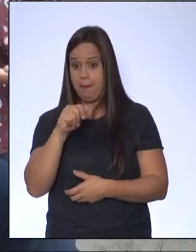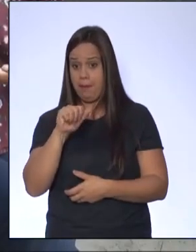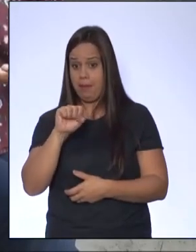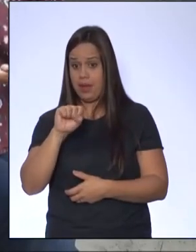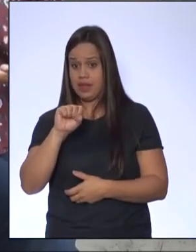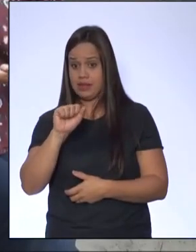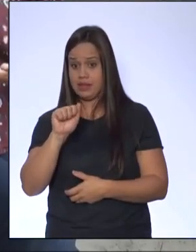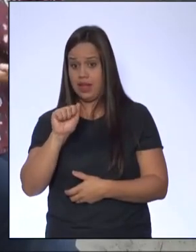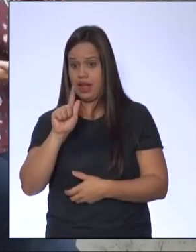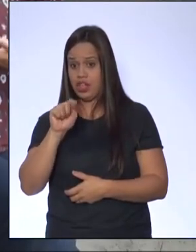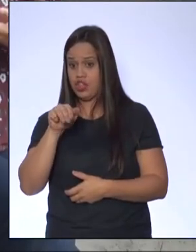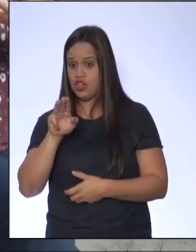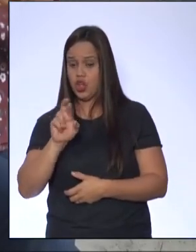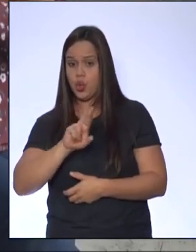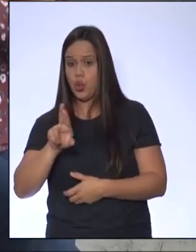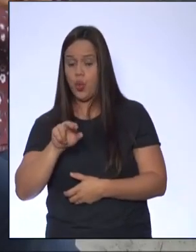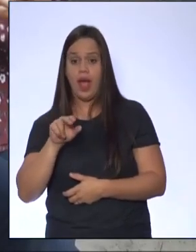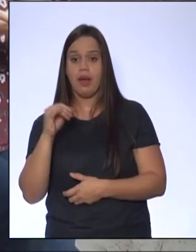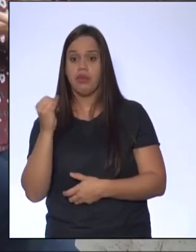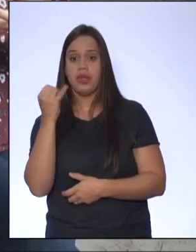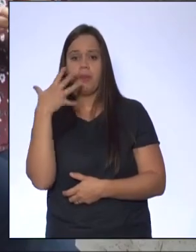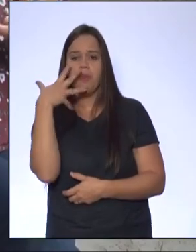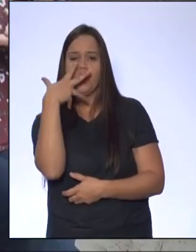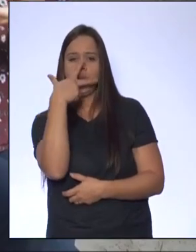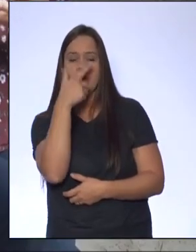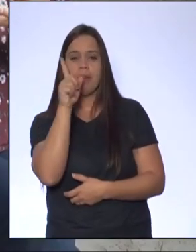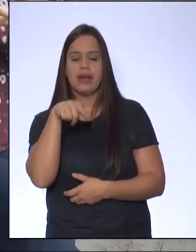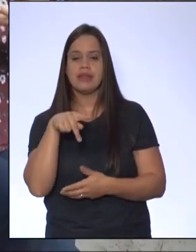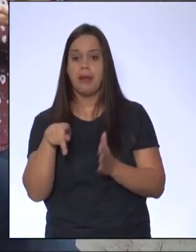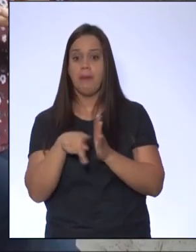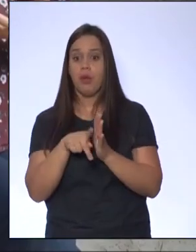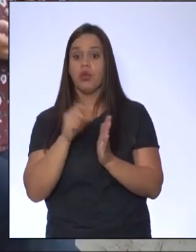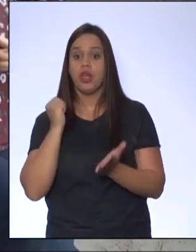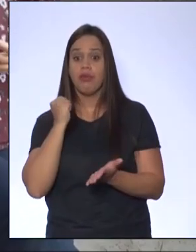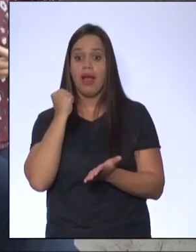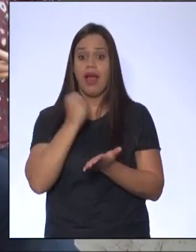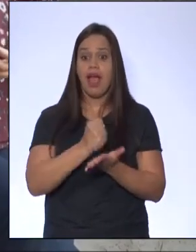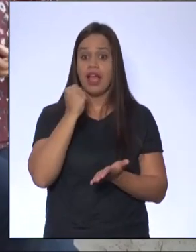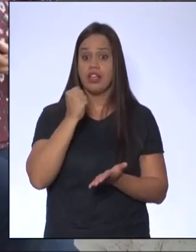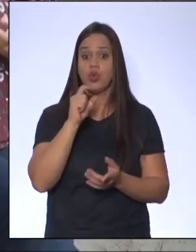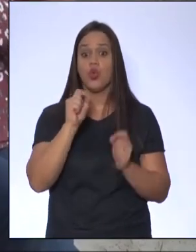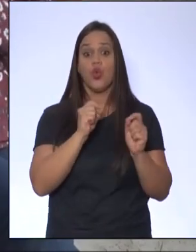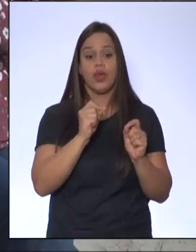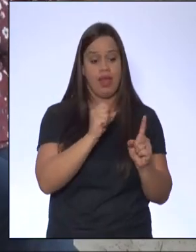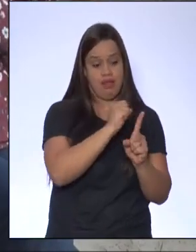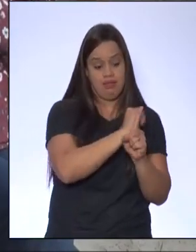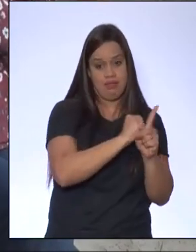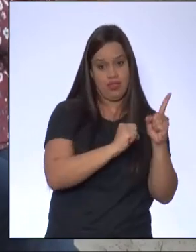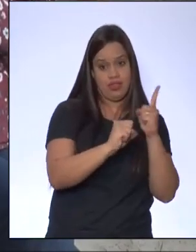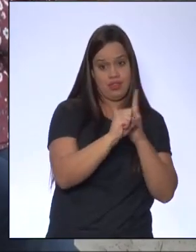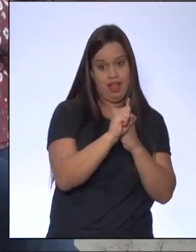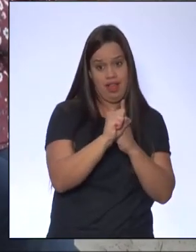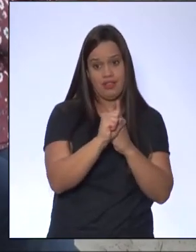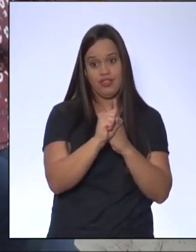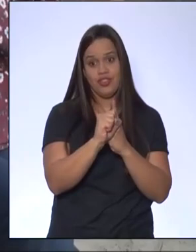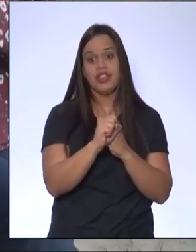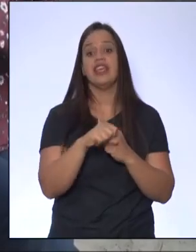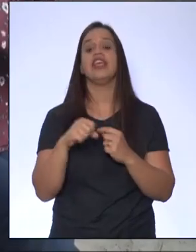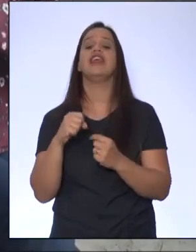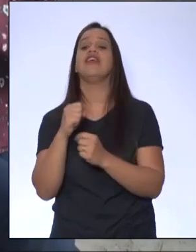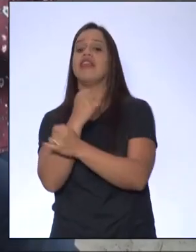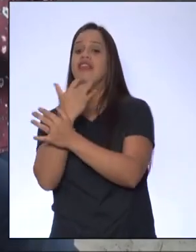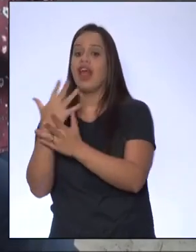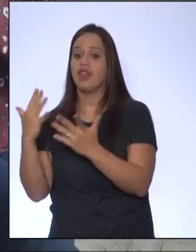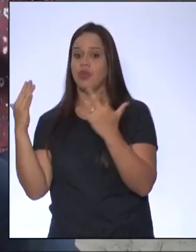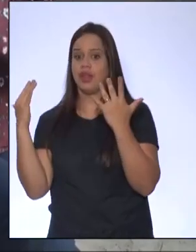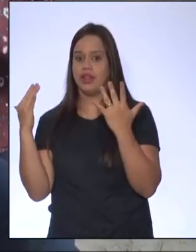não pela beleza, mas porque ela é um registro da relação entre sociedade e natureza. Ela é